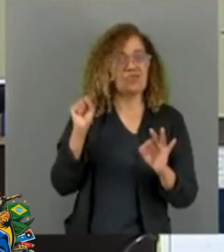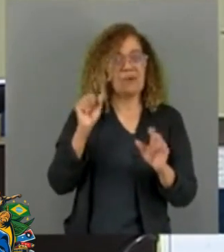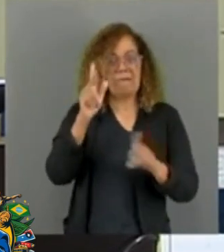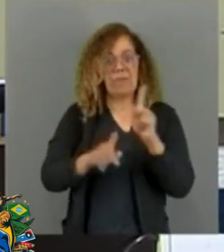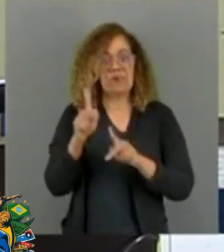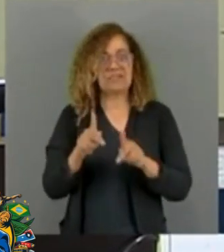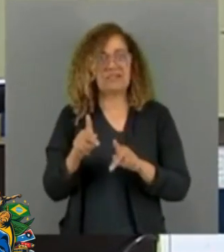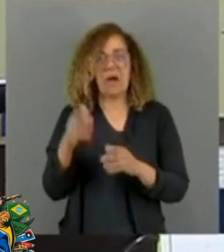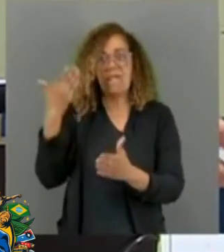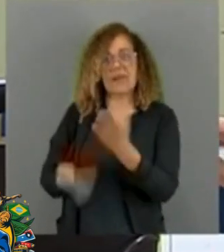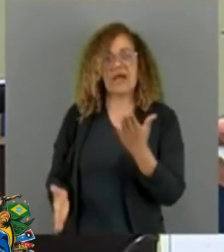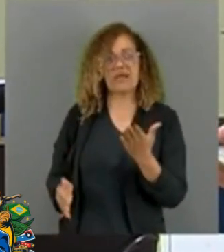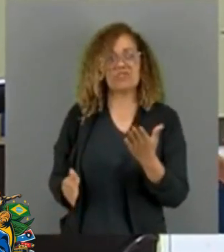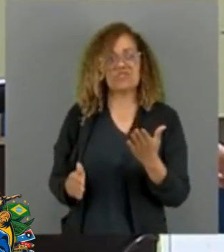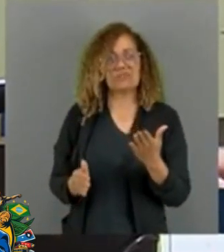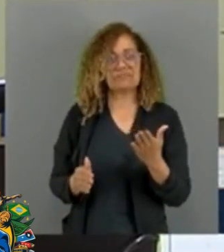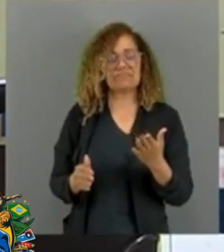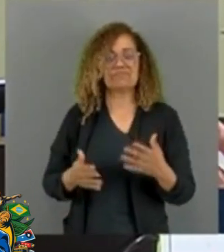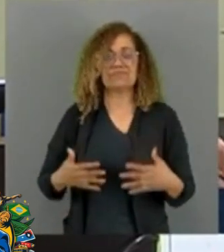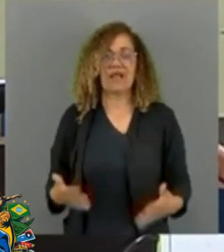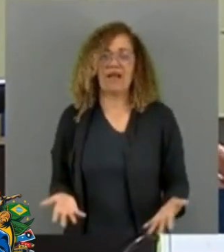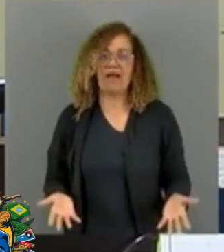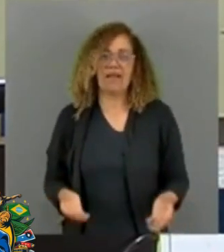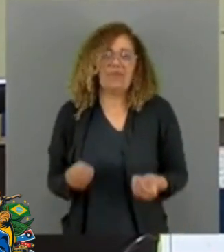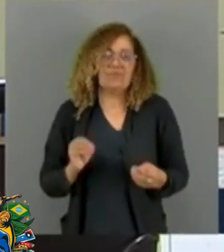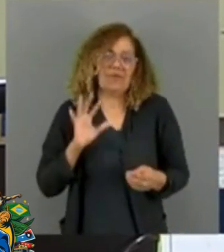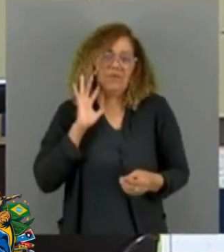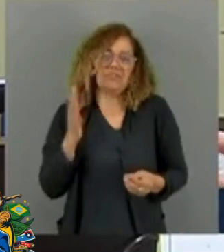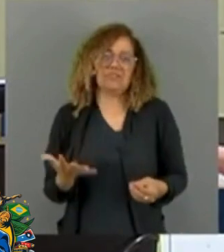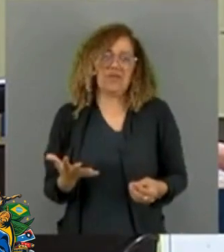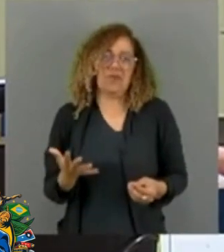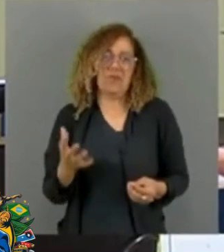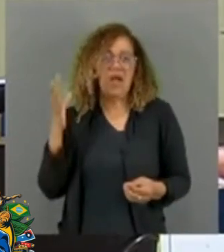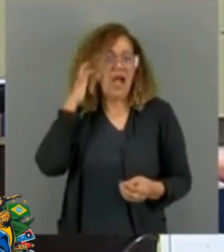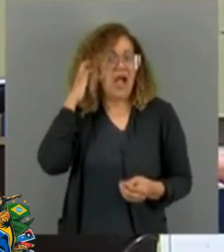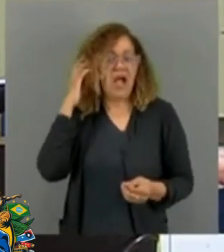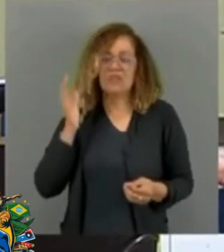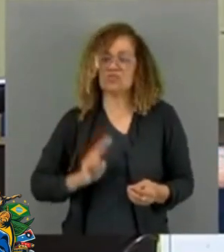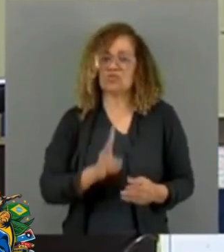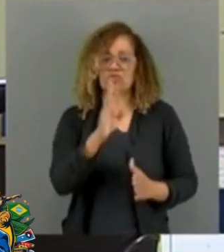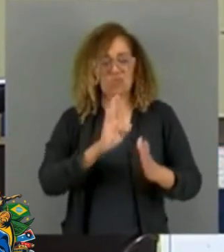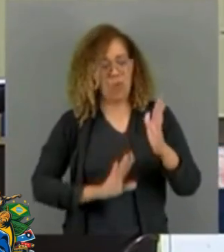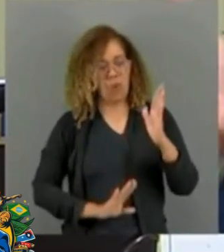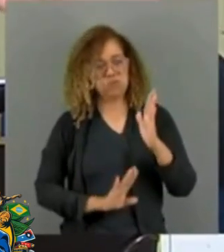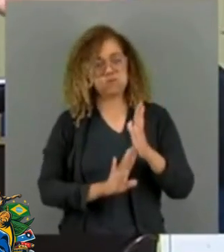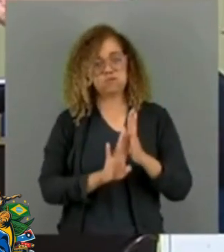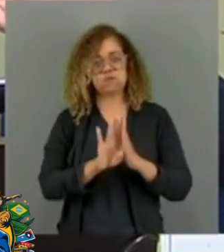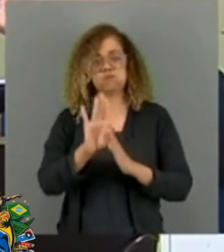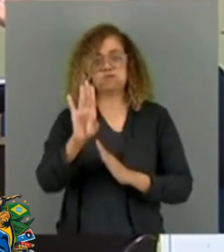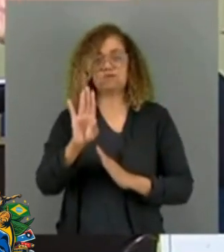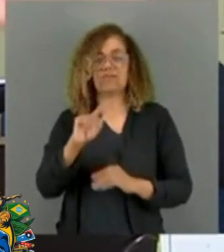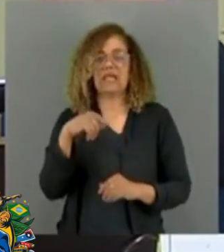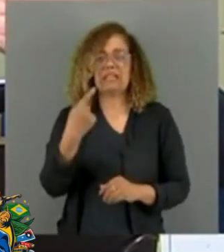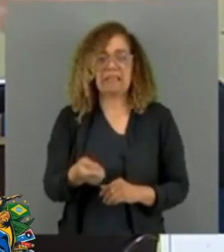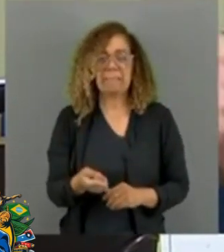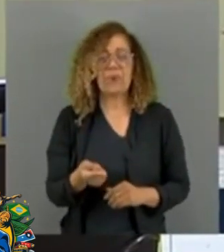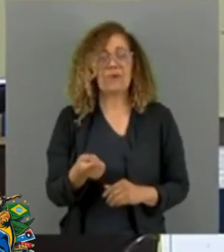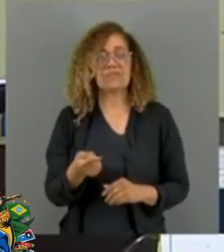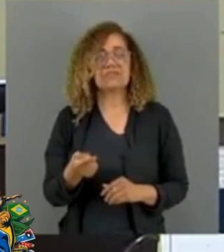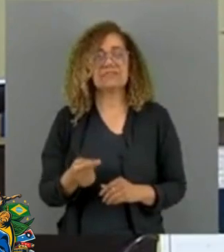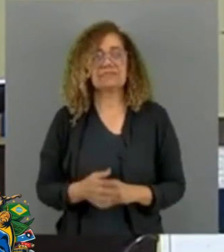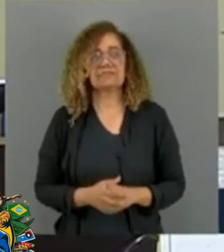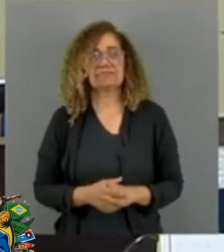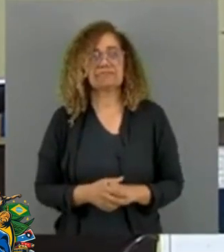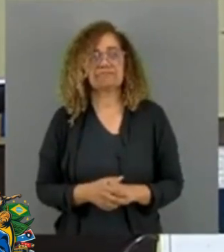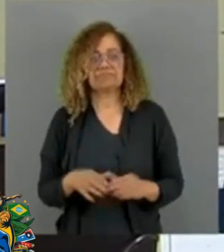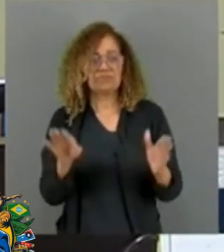Limitada. Caí para cima, ou caímos para cima. A rádio não parou mais de crescer. Nesse pacote chega, dentre eles, o